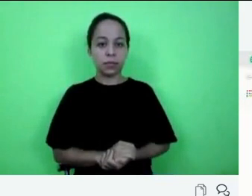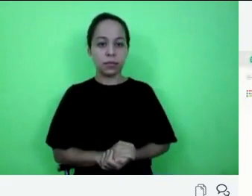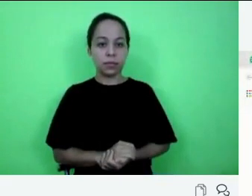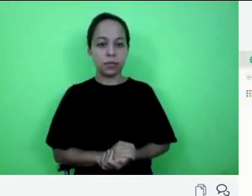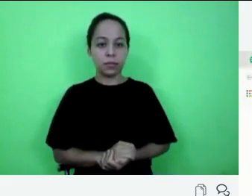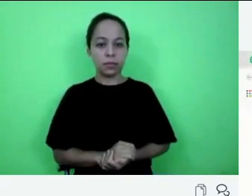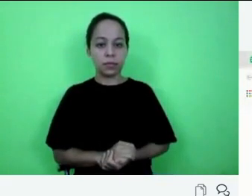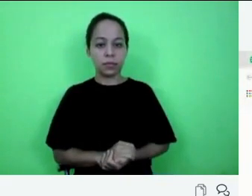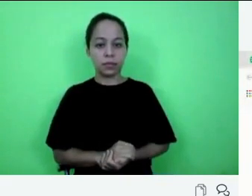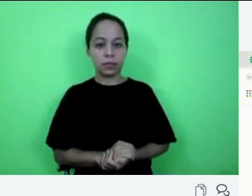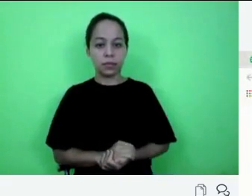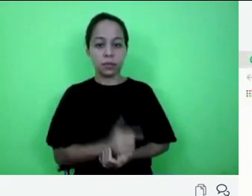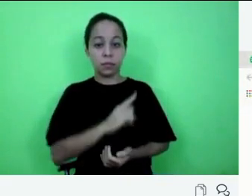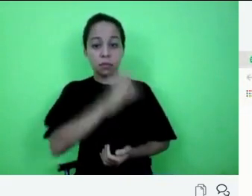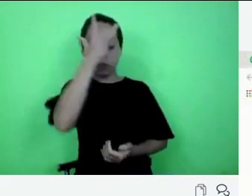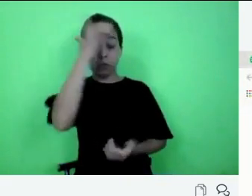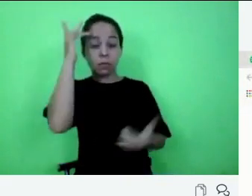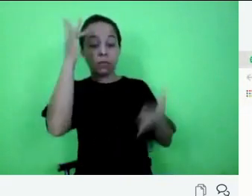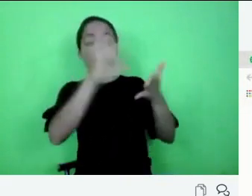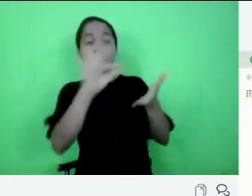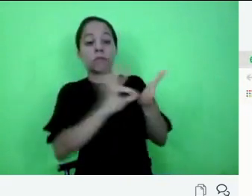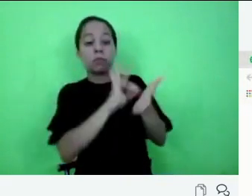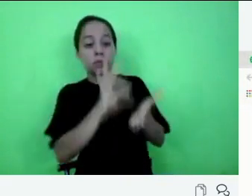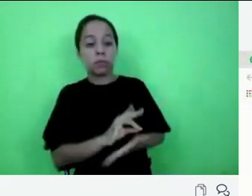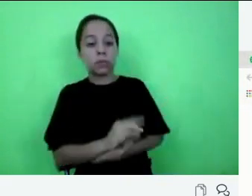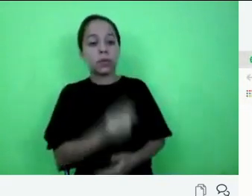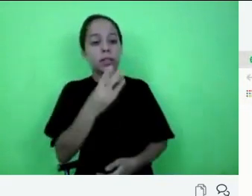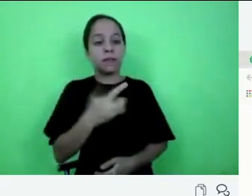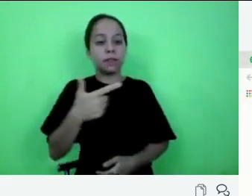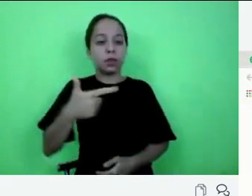Número de inscritos 321.